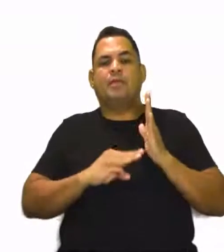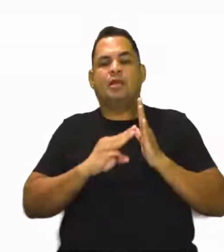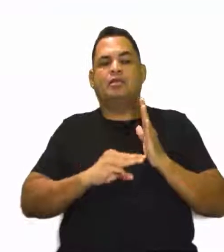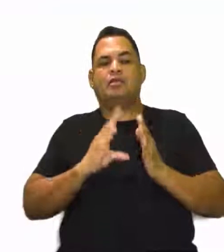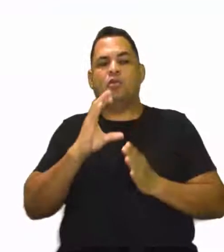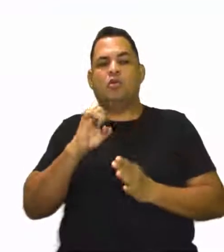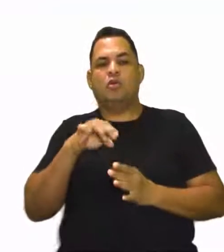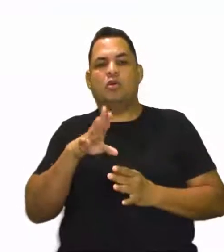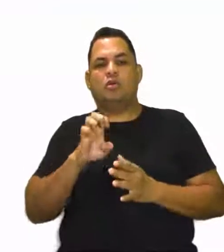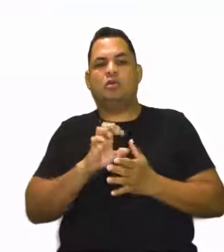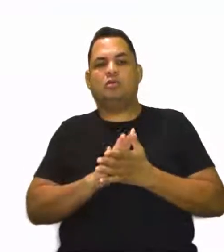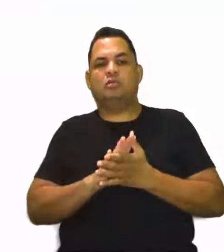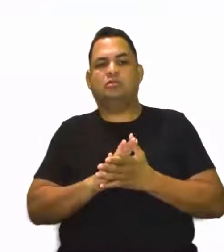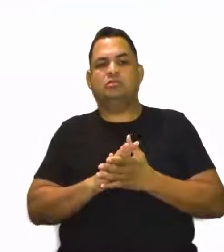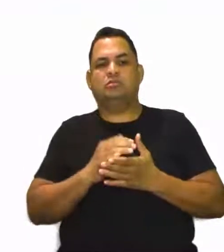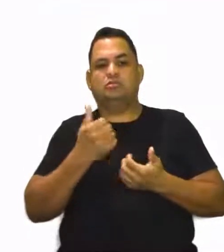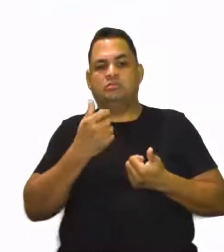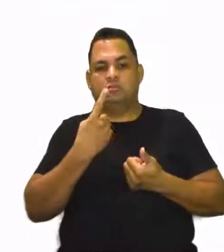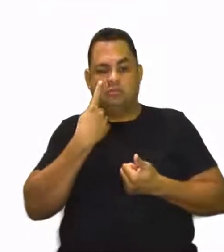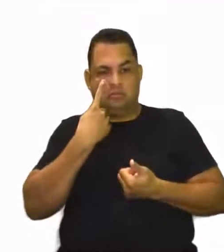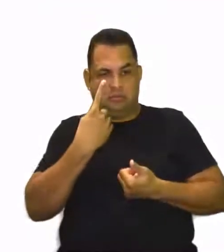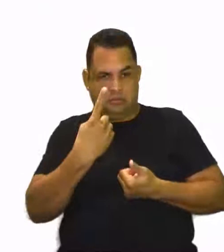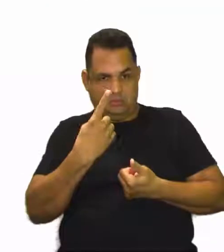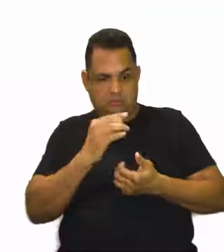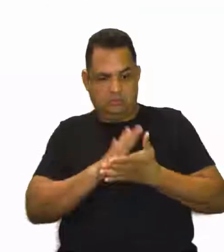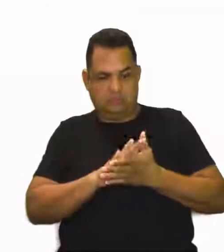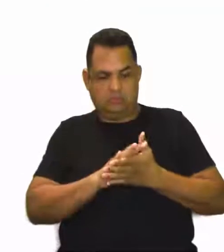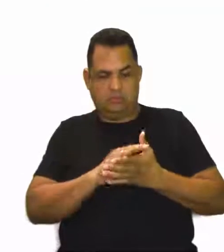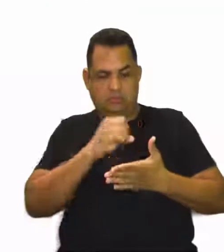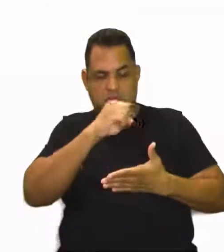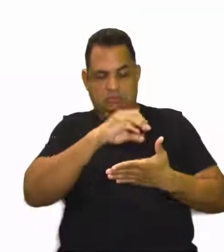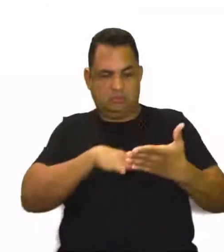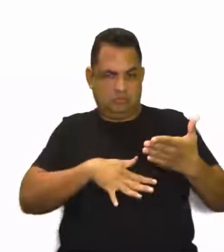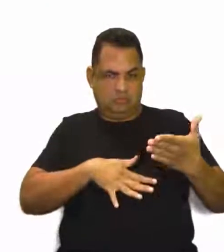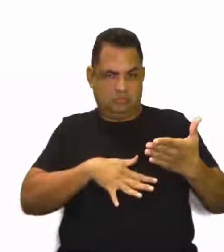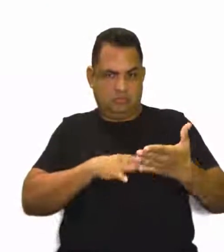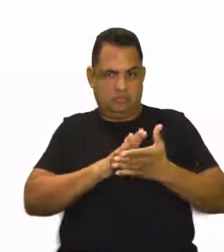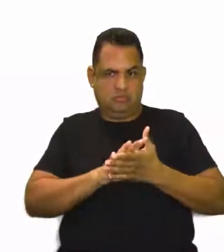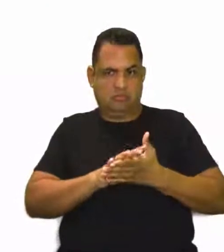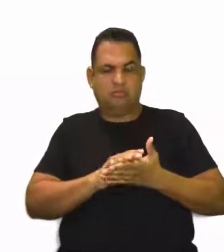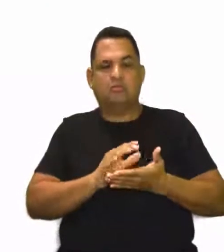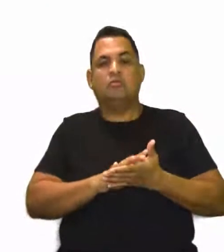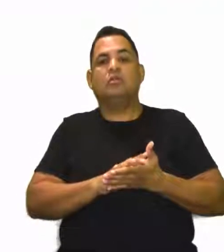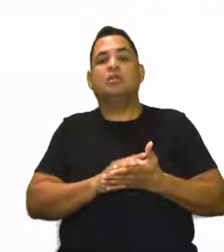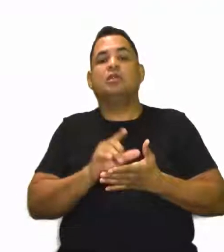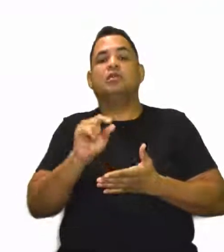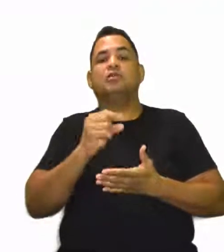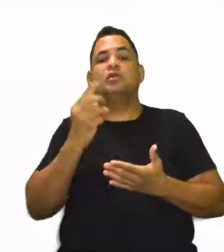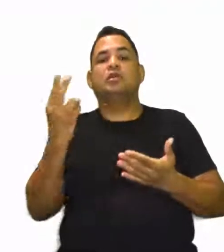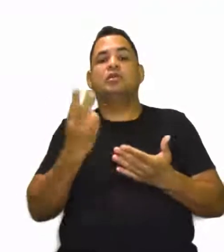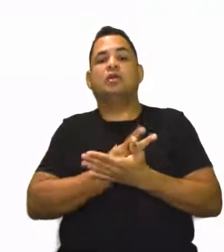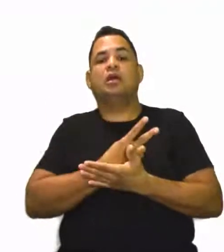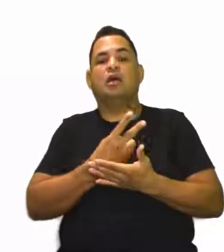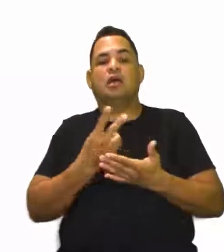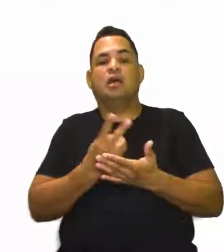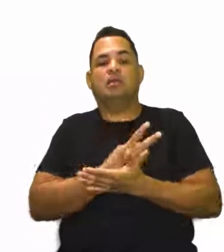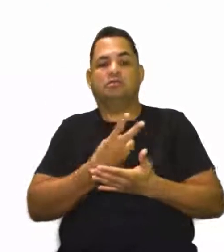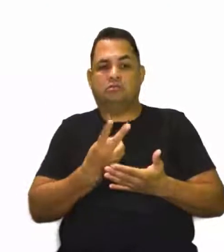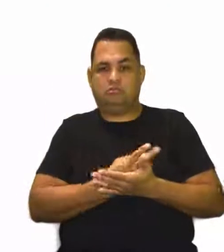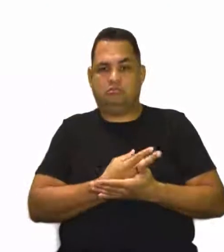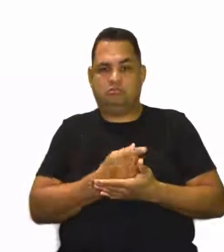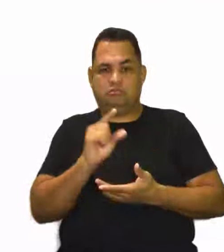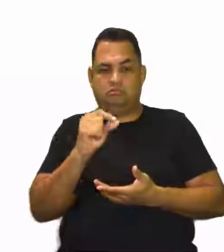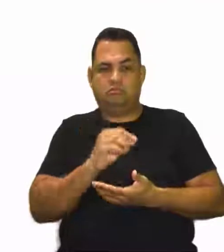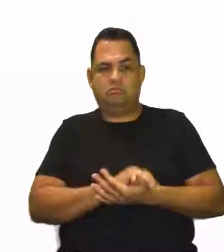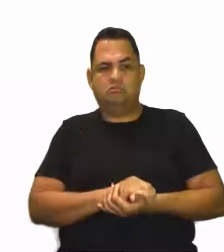core. Avalie as afirmativas a seguir e assinale a alternativa incorreta. Aqui eu quero que é incorreto,